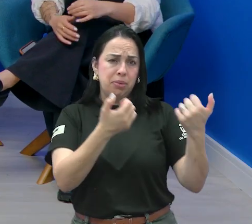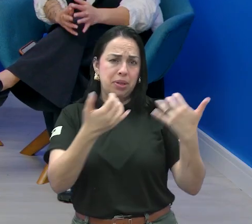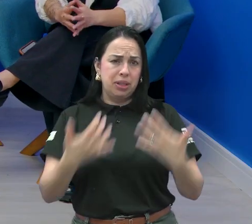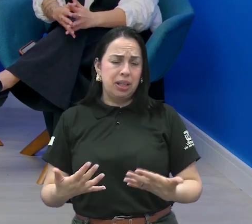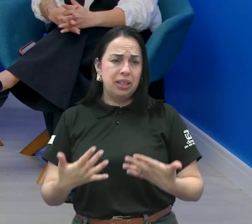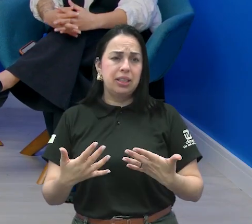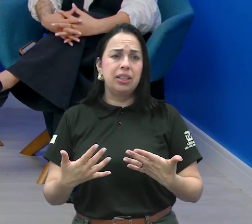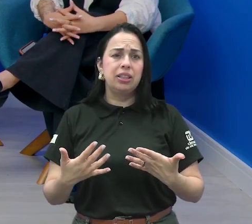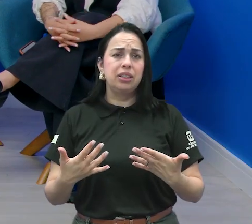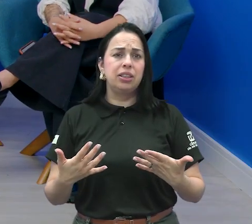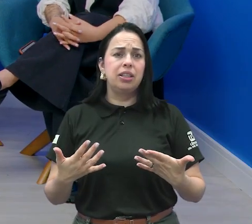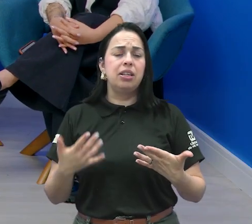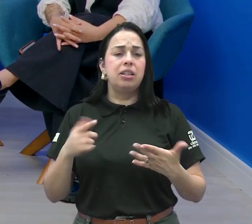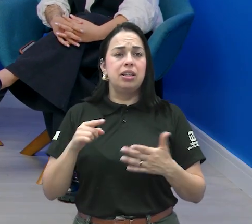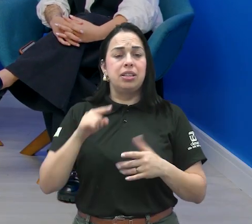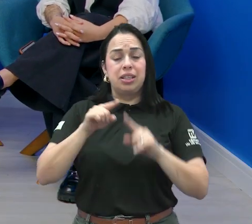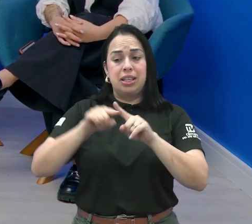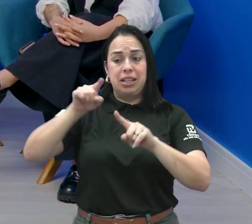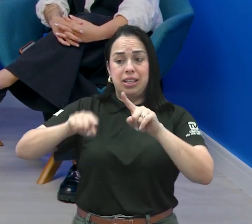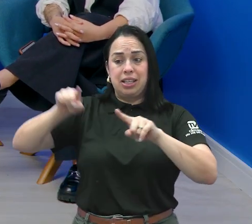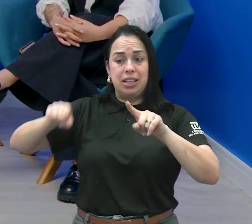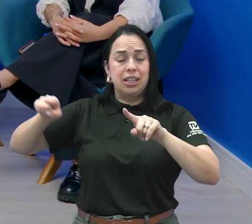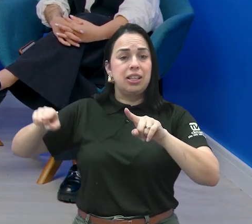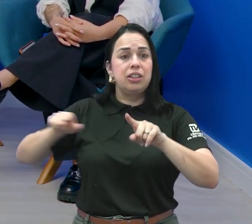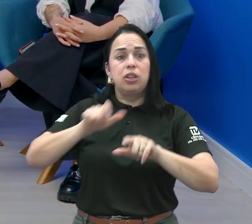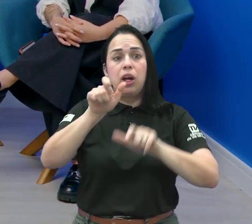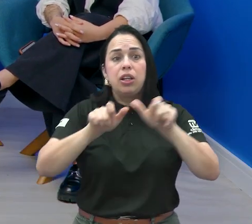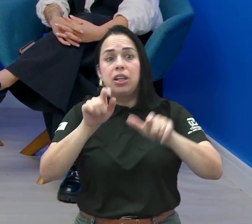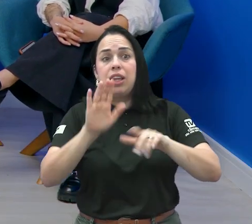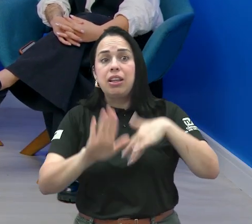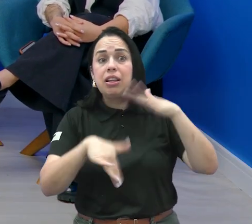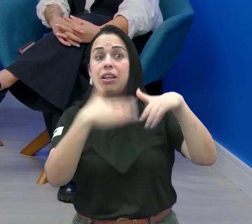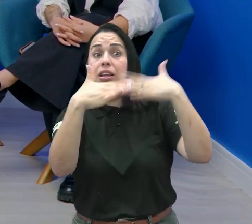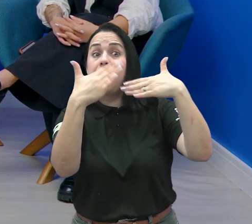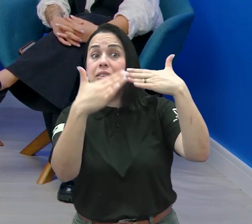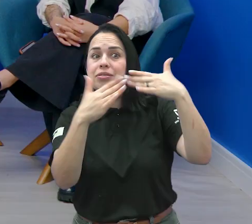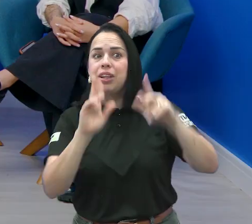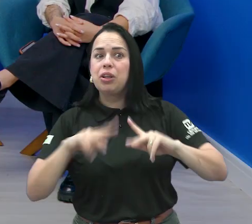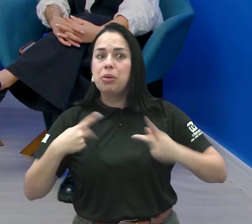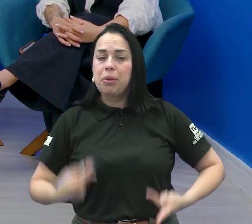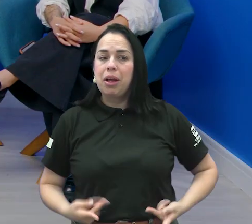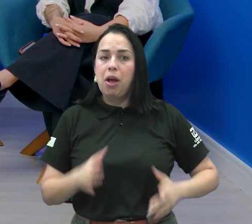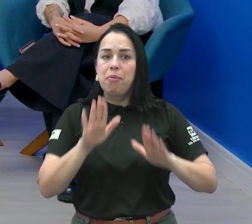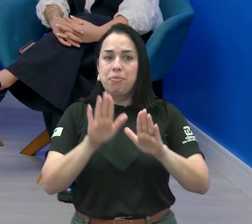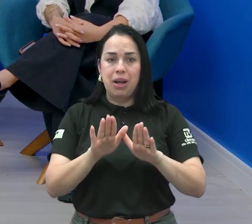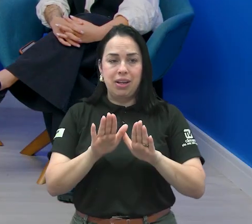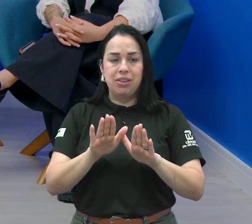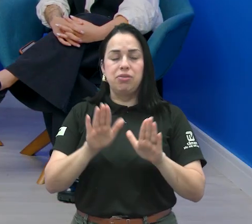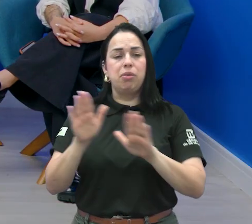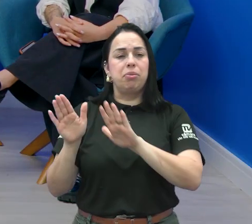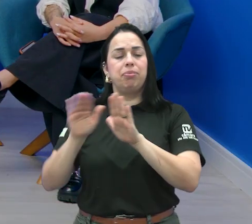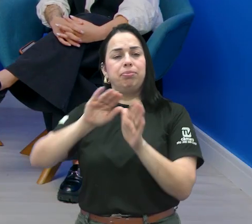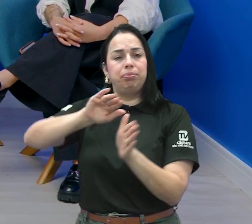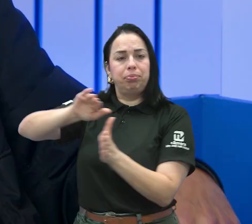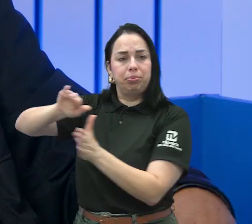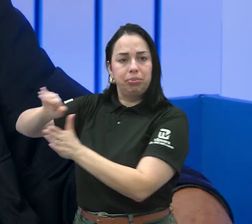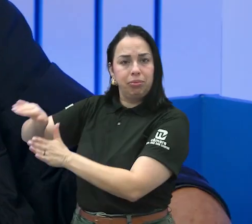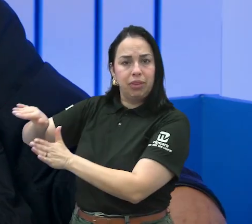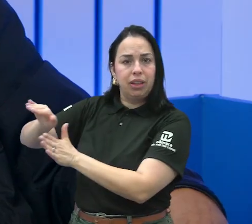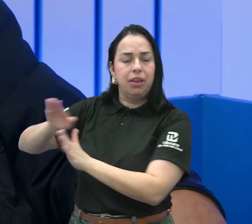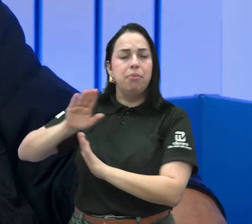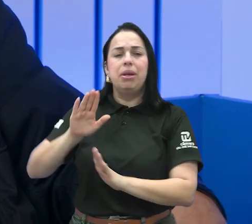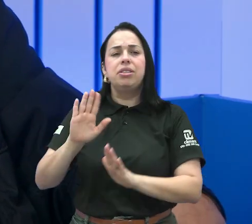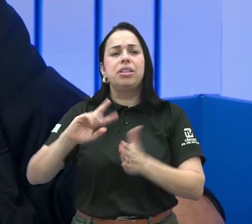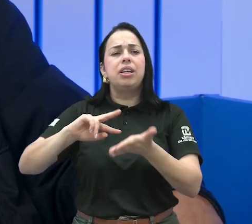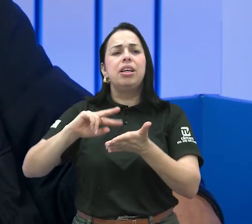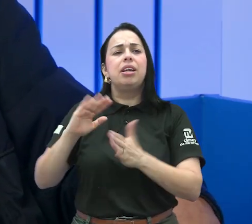nós estamos diante de um índice de desenvolvimento humano. Vamos, momentaneamente, tirar a palavra índice e olhar o que